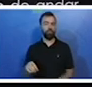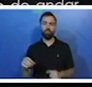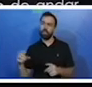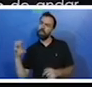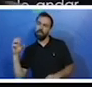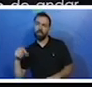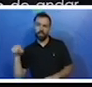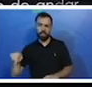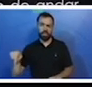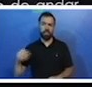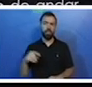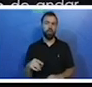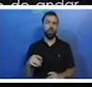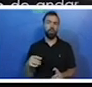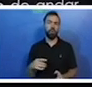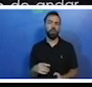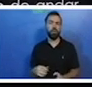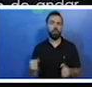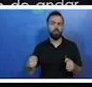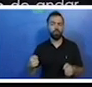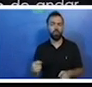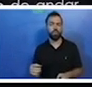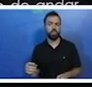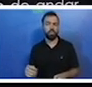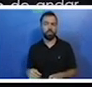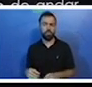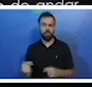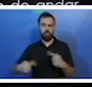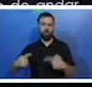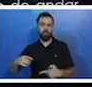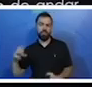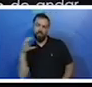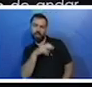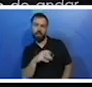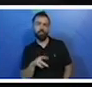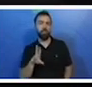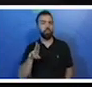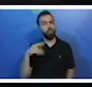equipamento bicicleta. Todas essas atividades são chamadas de ciclismo.